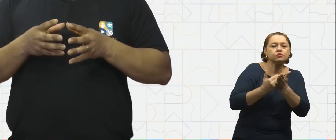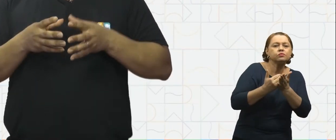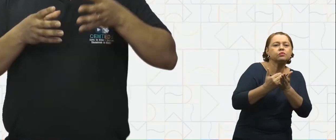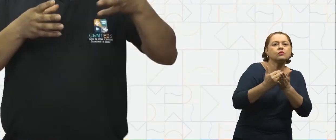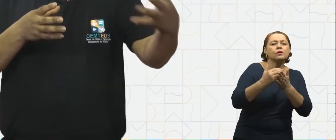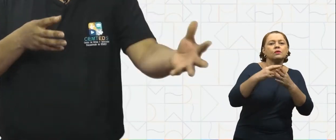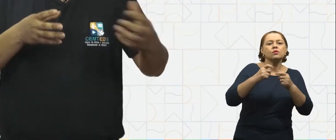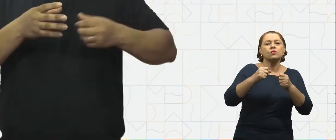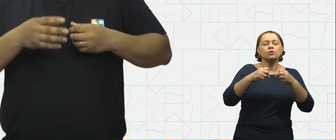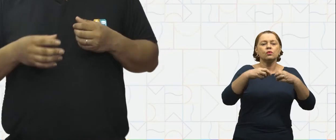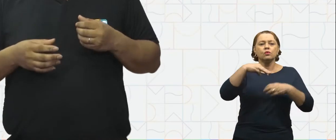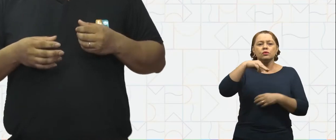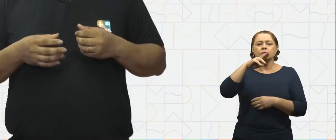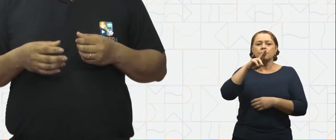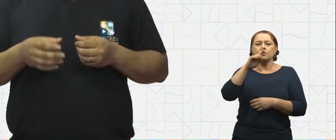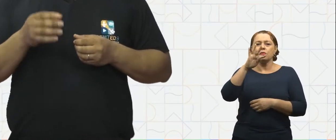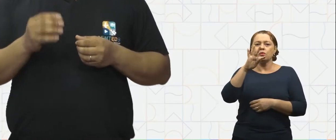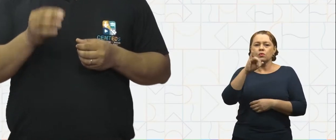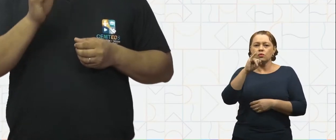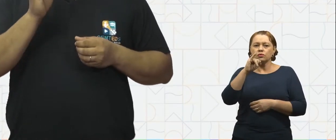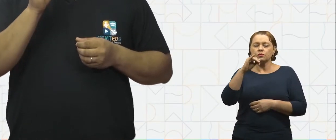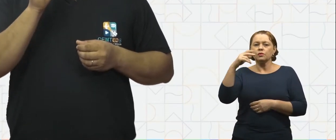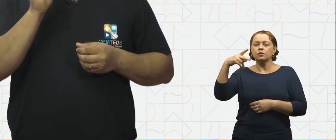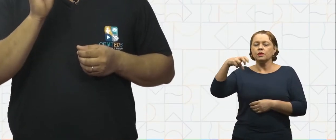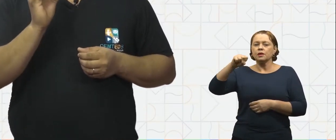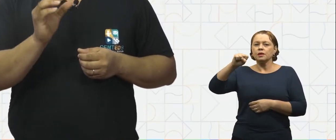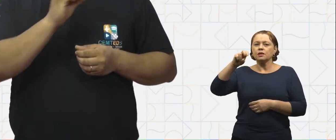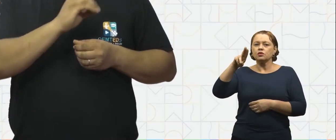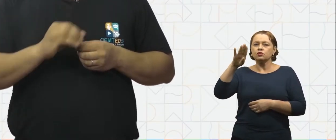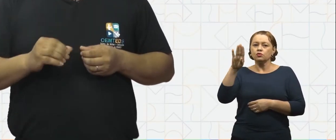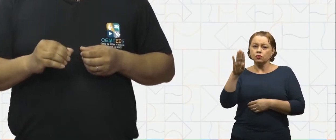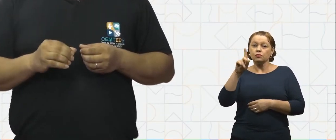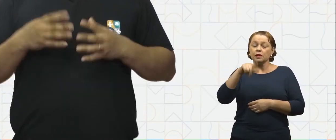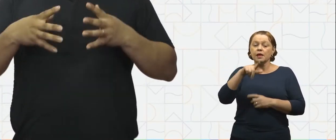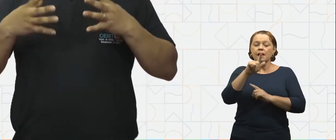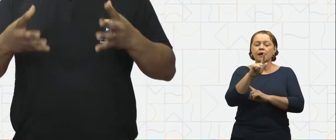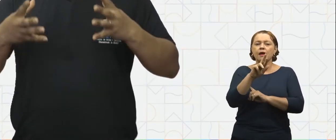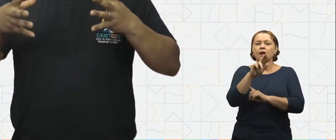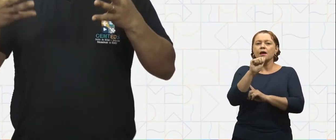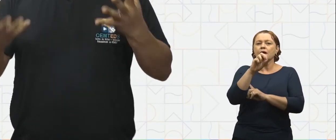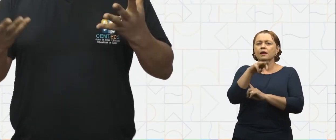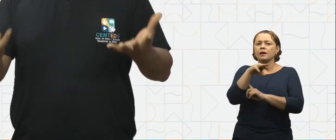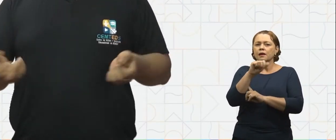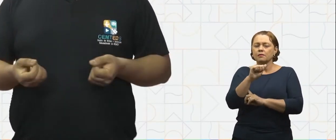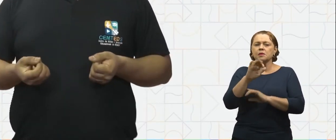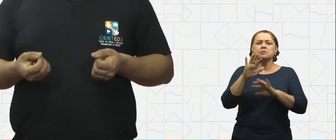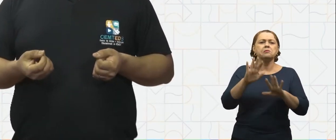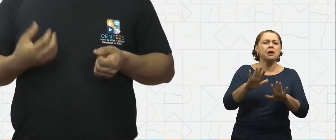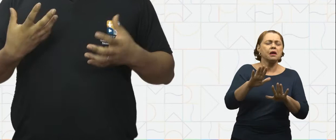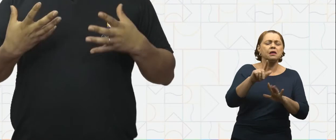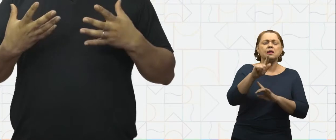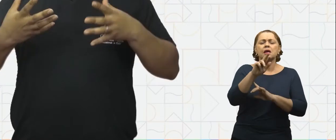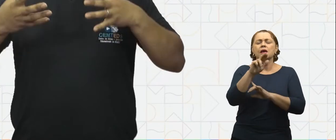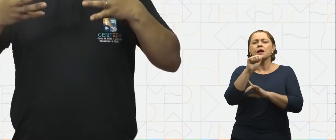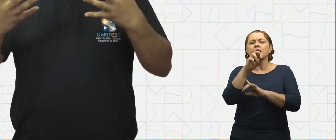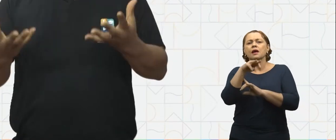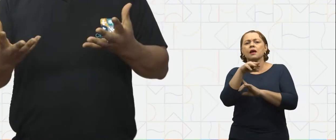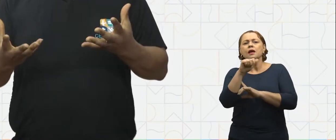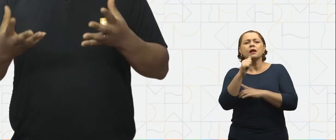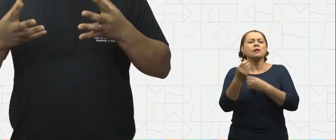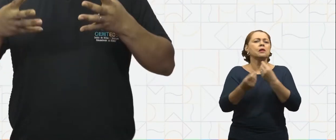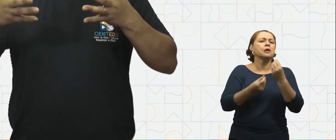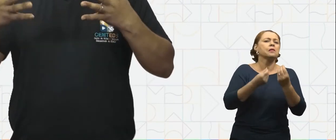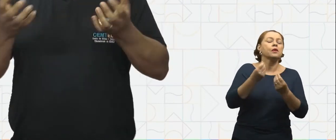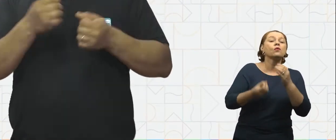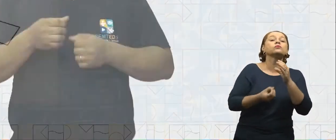os seus múltiplos e submúltiplos, é o grama. Mas de onde saiu o grama? Como foi